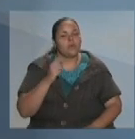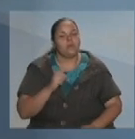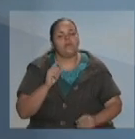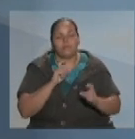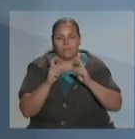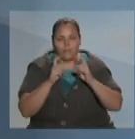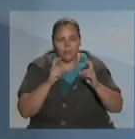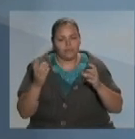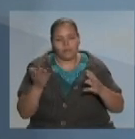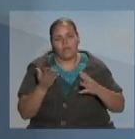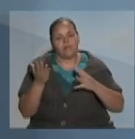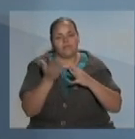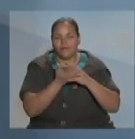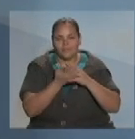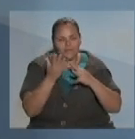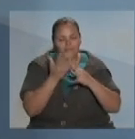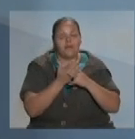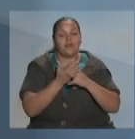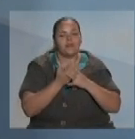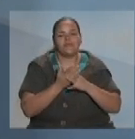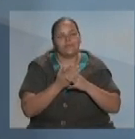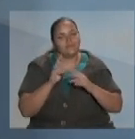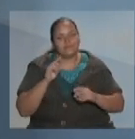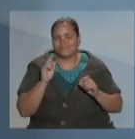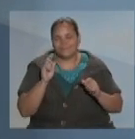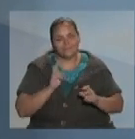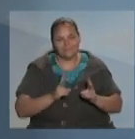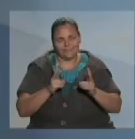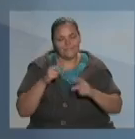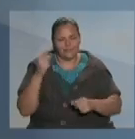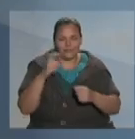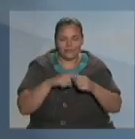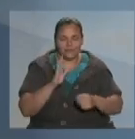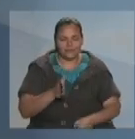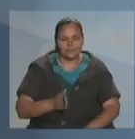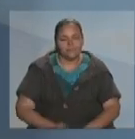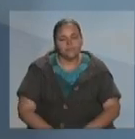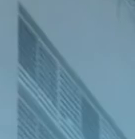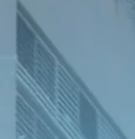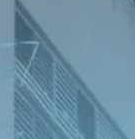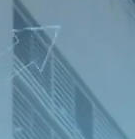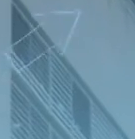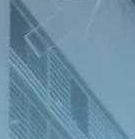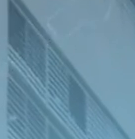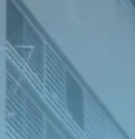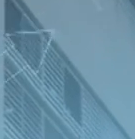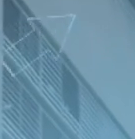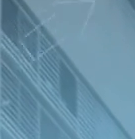debates, mas agora vamos fazer um breve intervalo. Não saia daí que o TCE Notícia volta já.